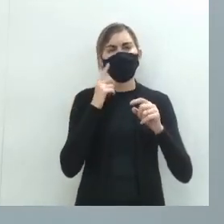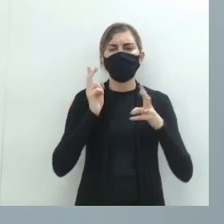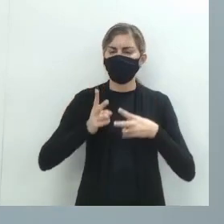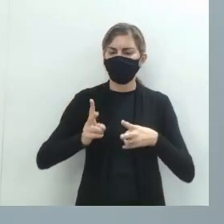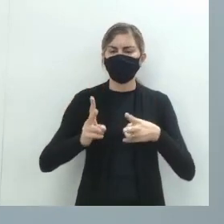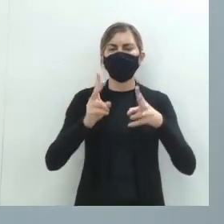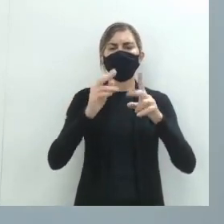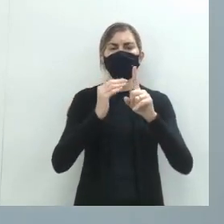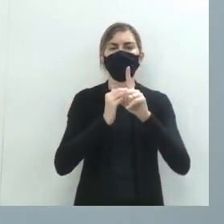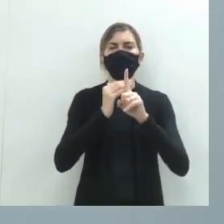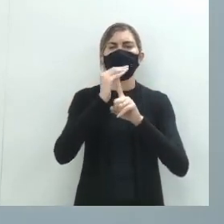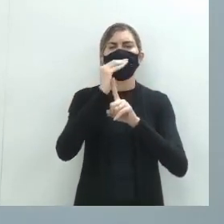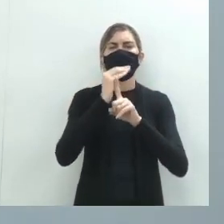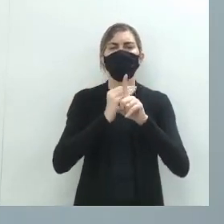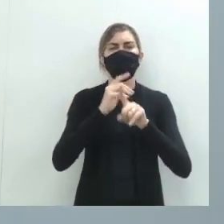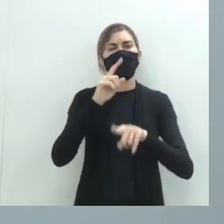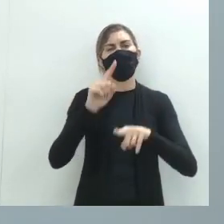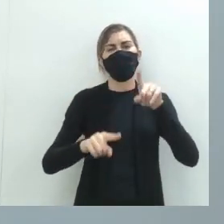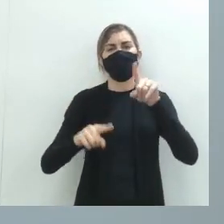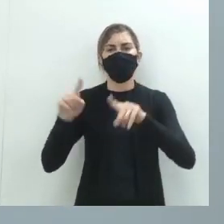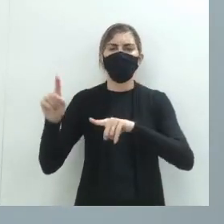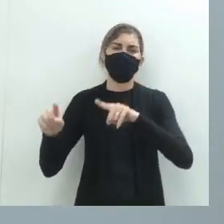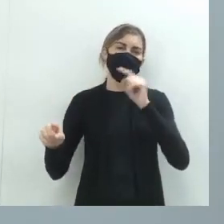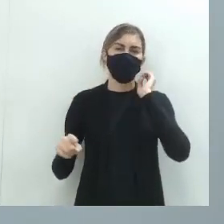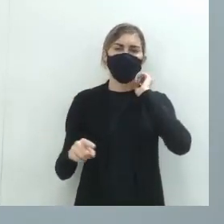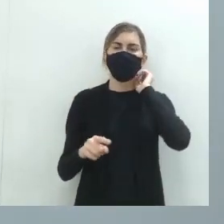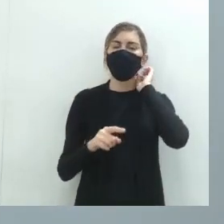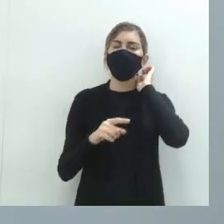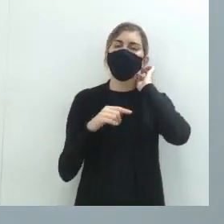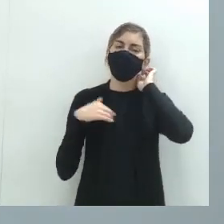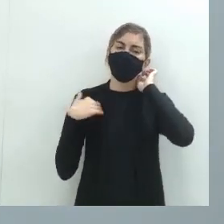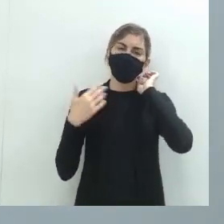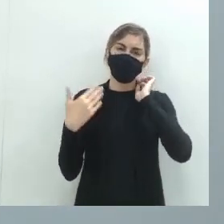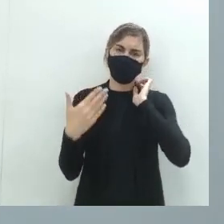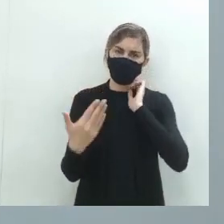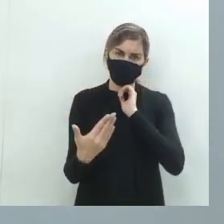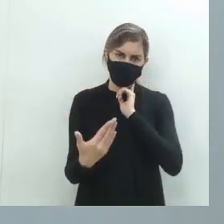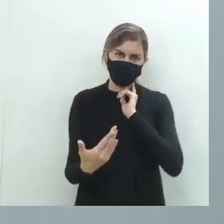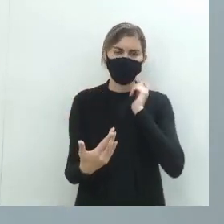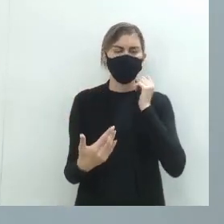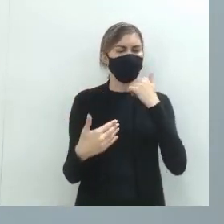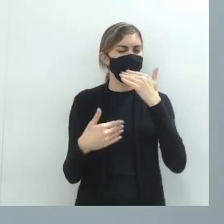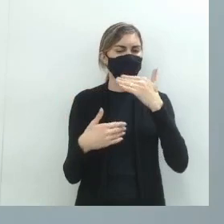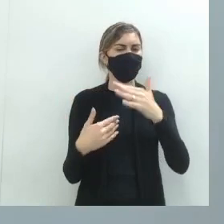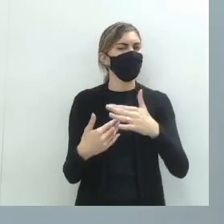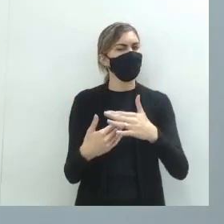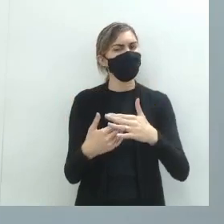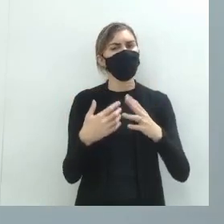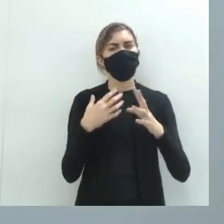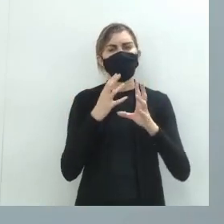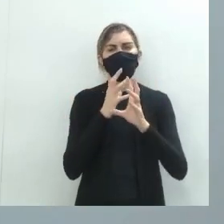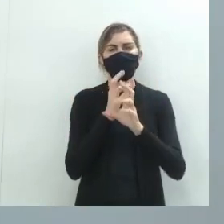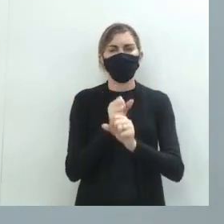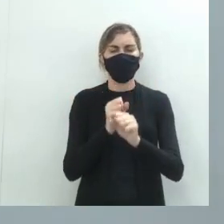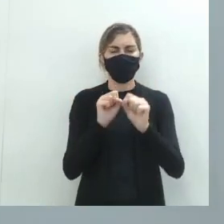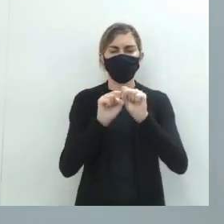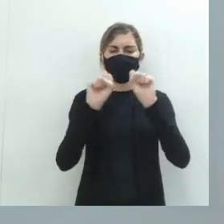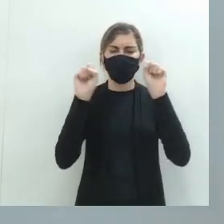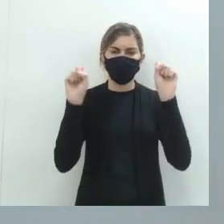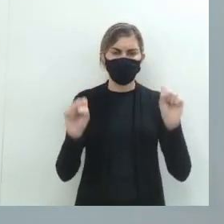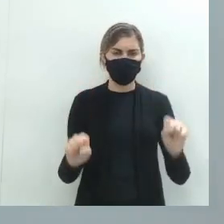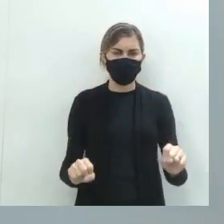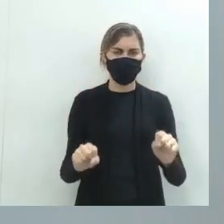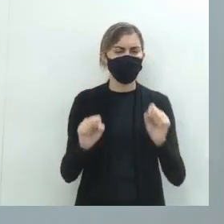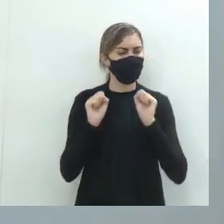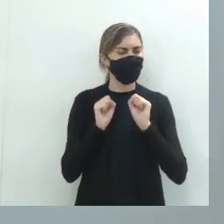São temperaturas invariáveis no decorrer do tempo, medidas em sistemas